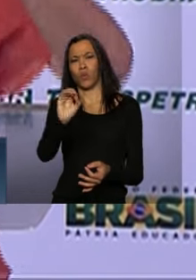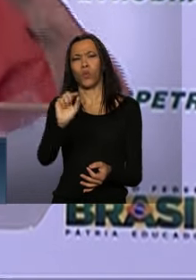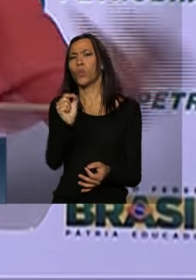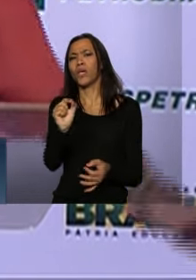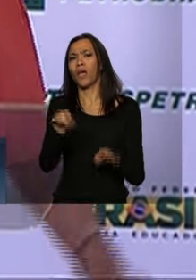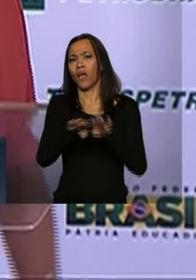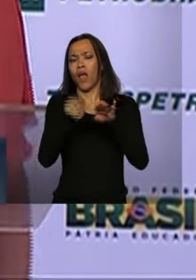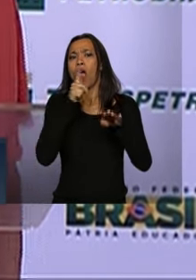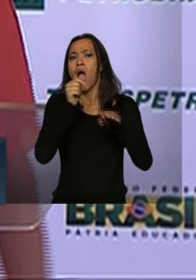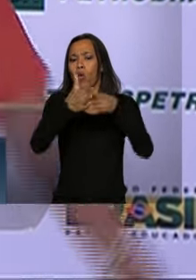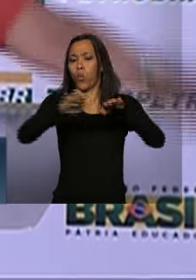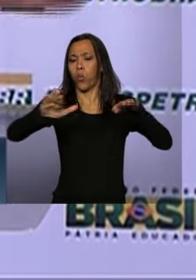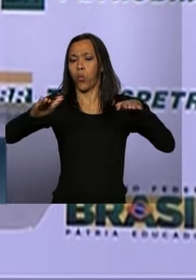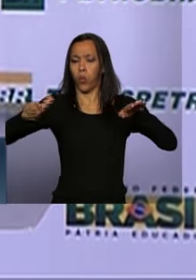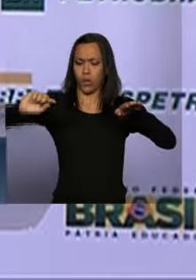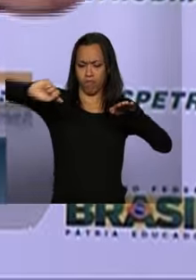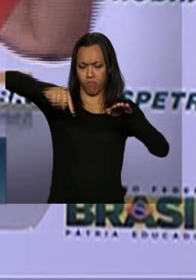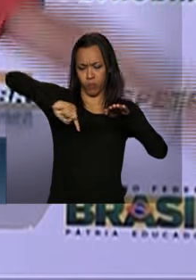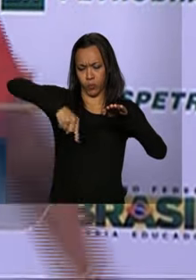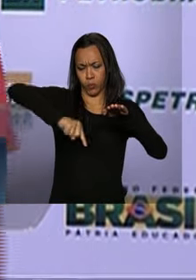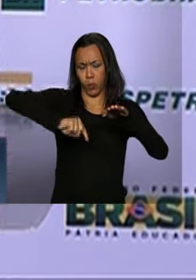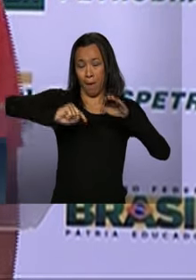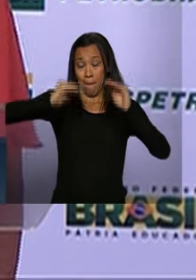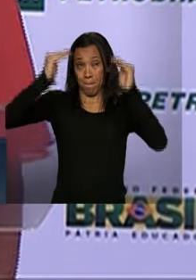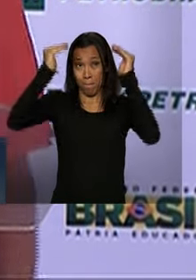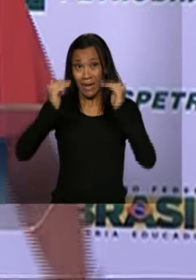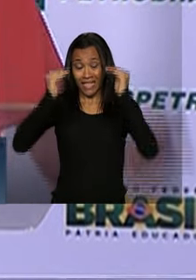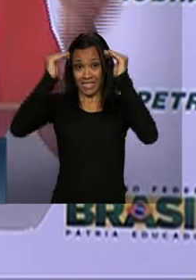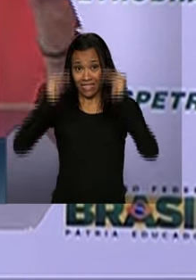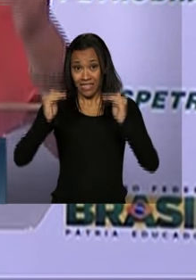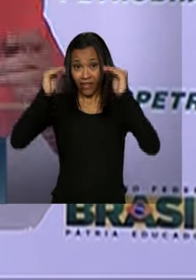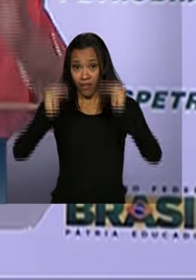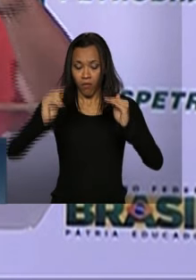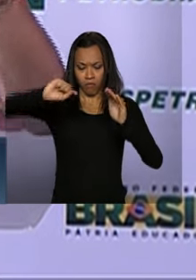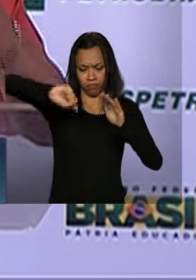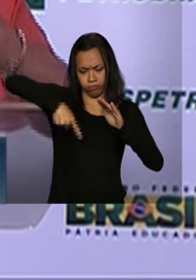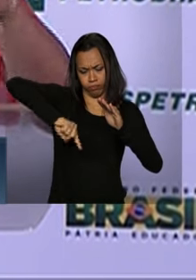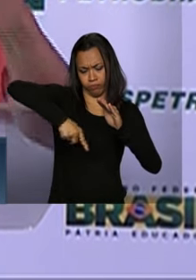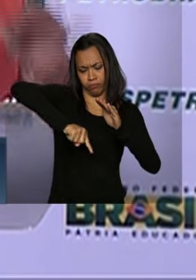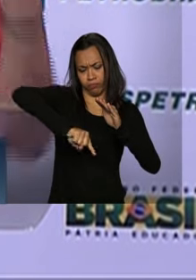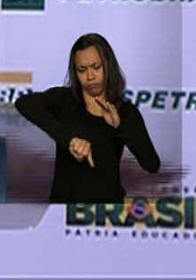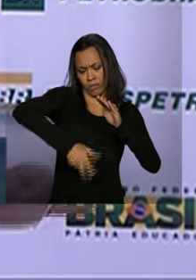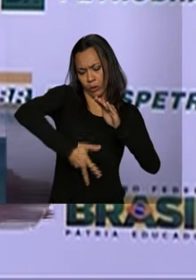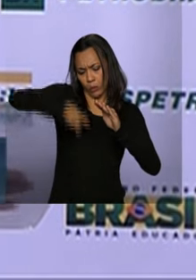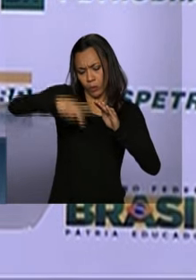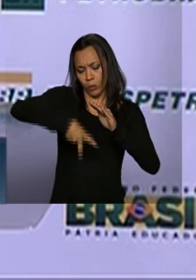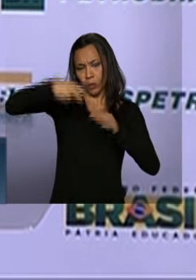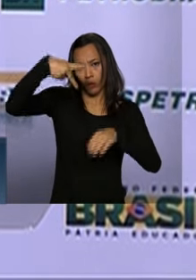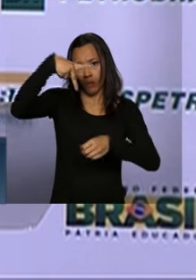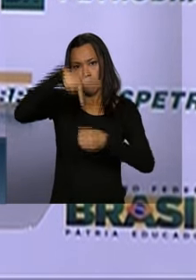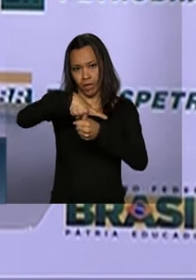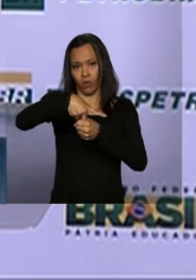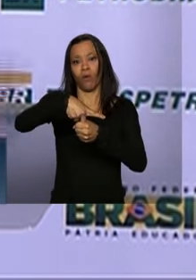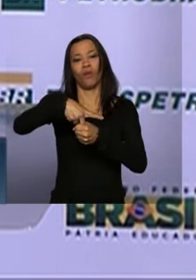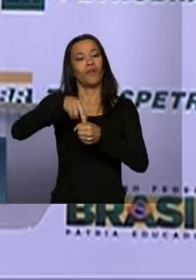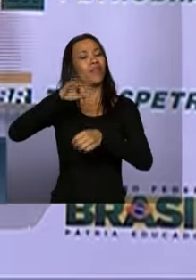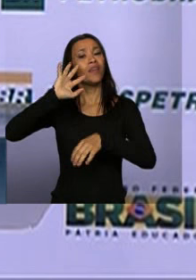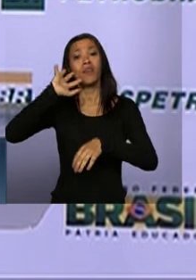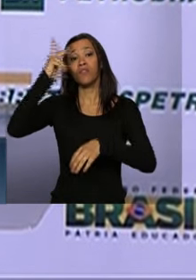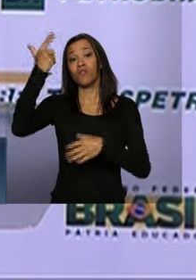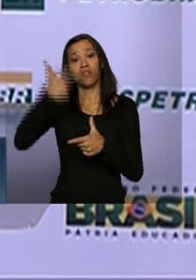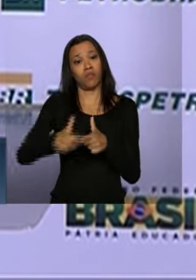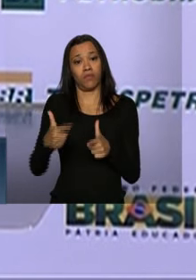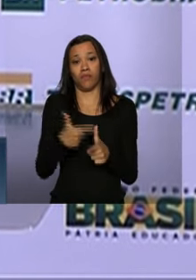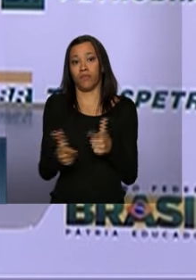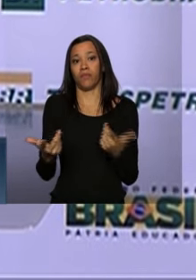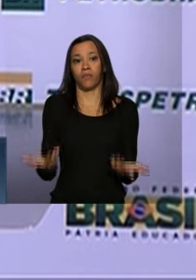uma temperatura extrema, aguentar uma pressão extrema e resolver o problema, resolver o